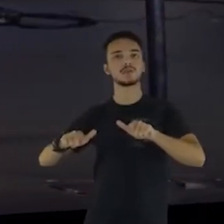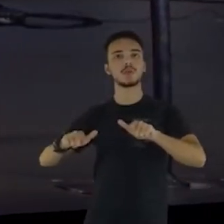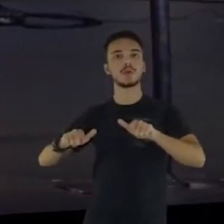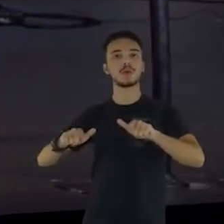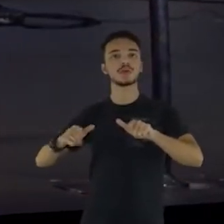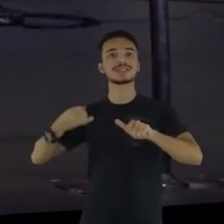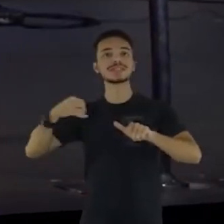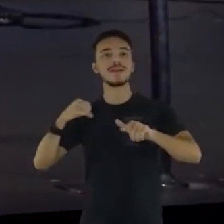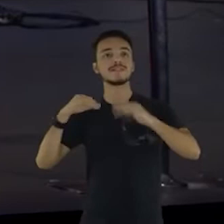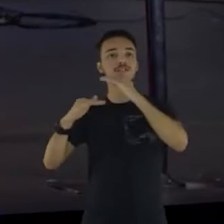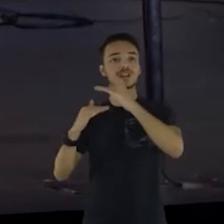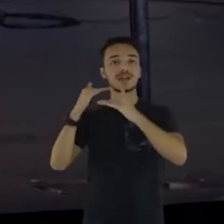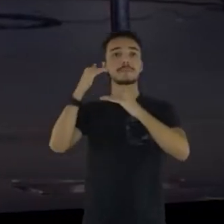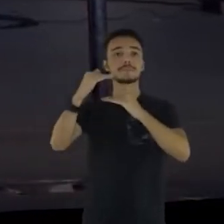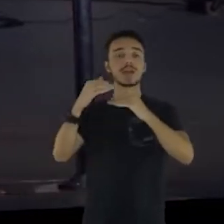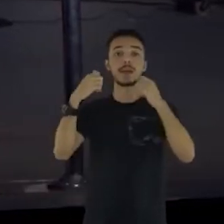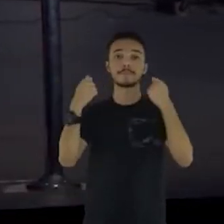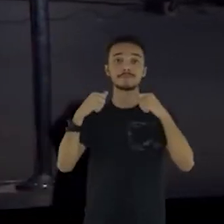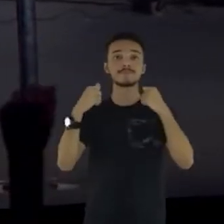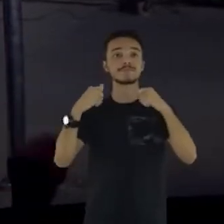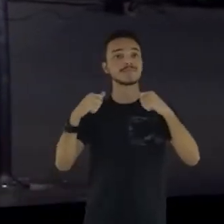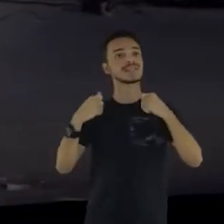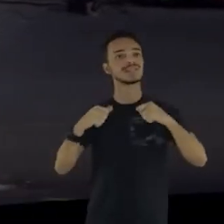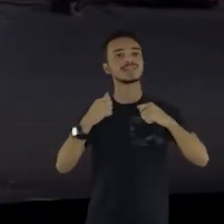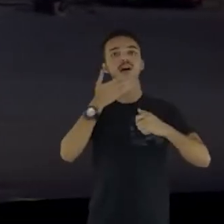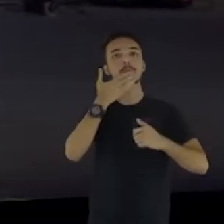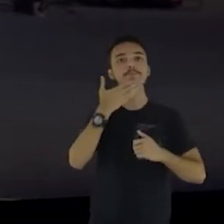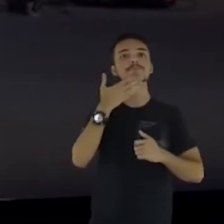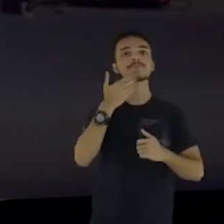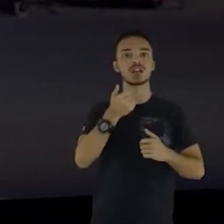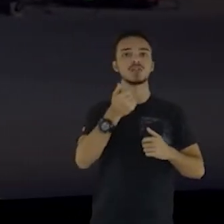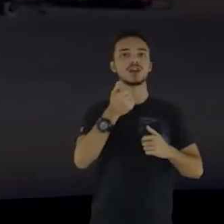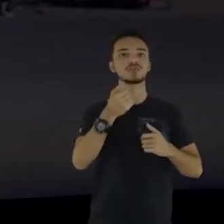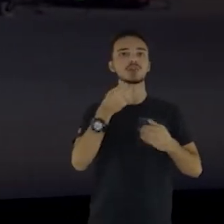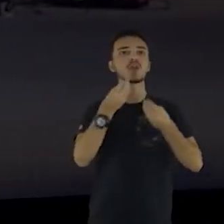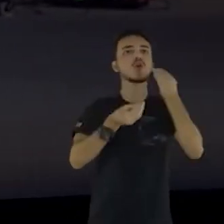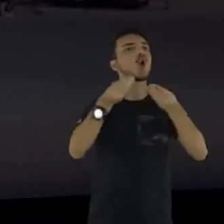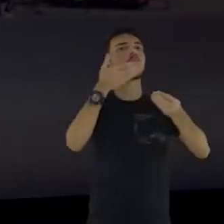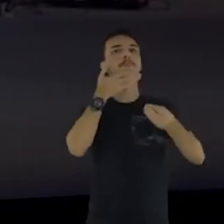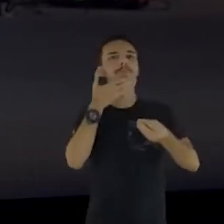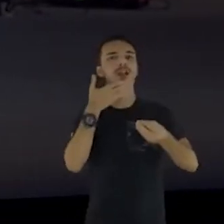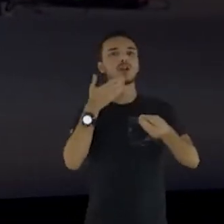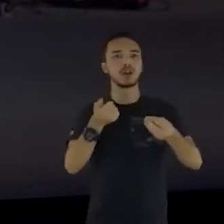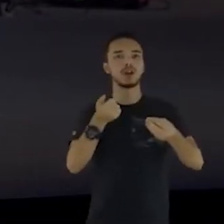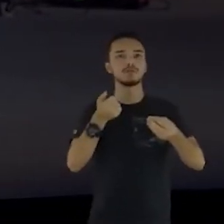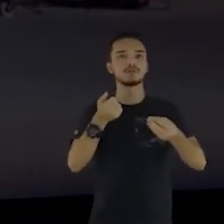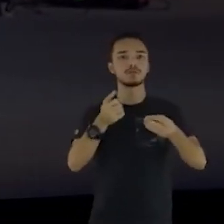mais as suas aptidões. E para você desenvolvê-las, você precisa de conhecimento.